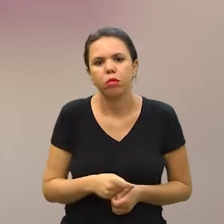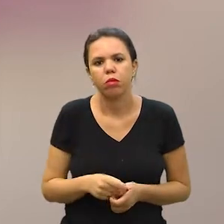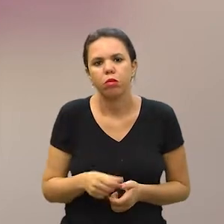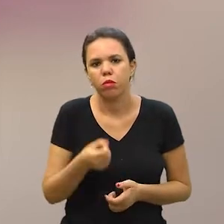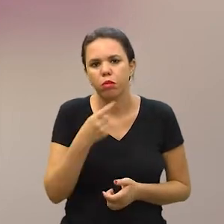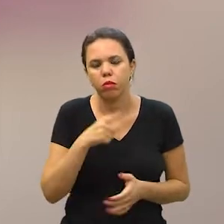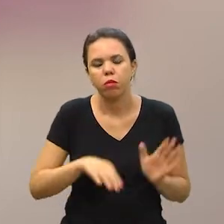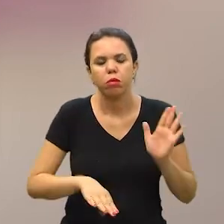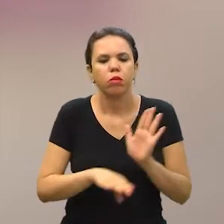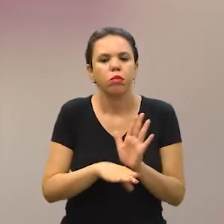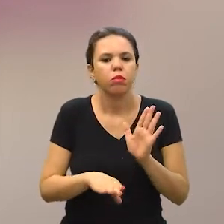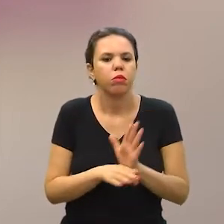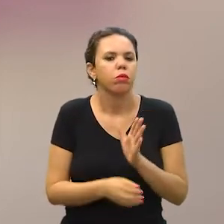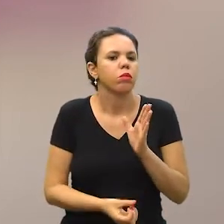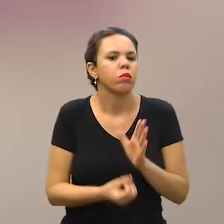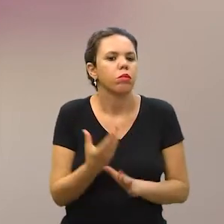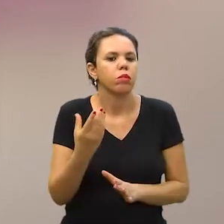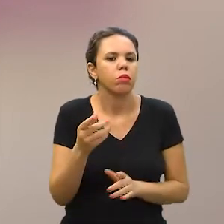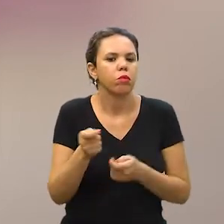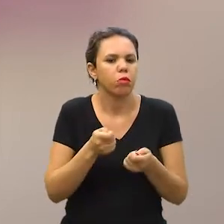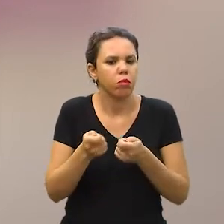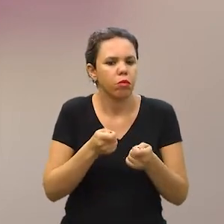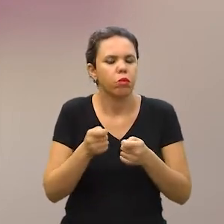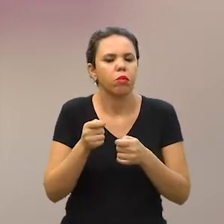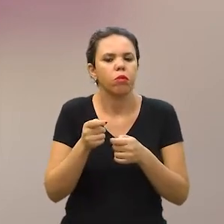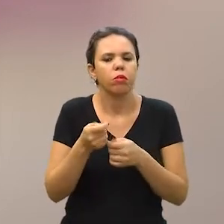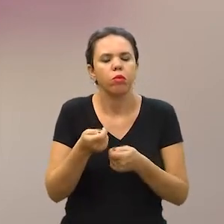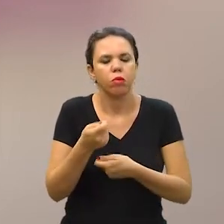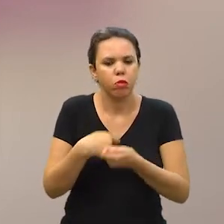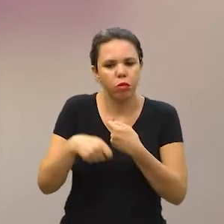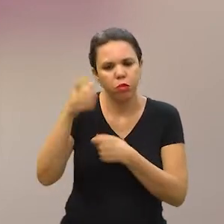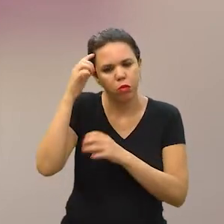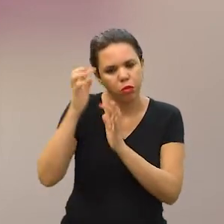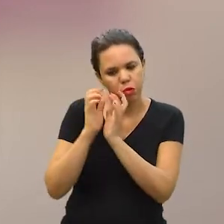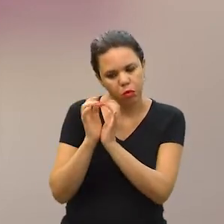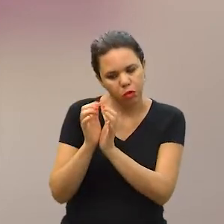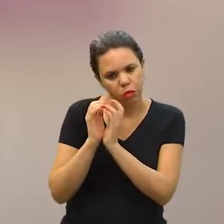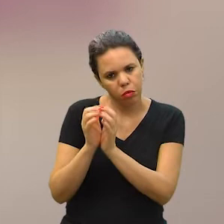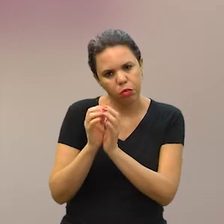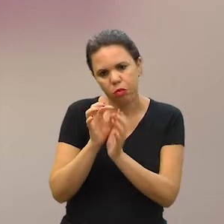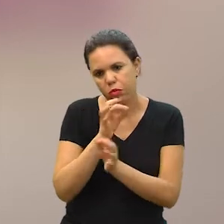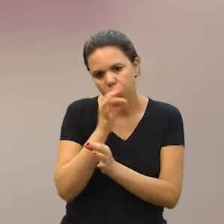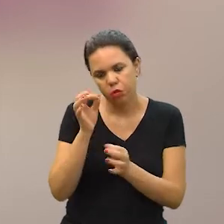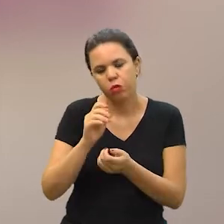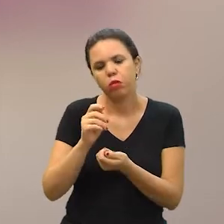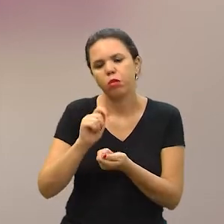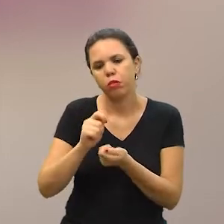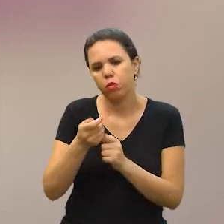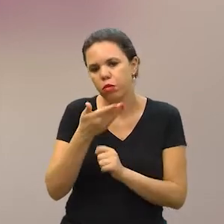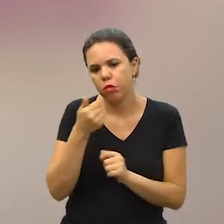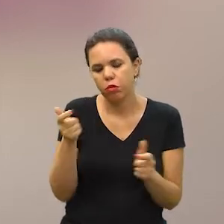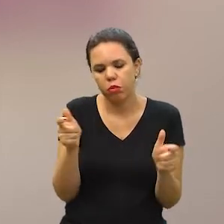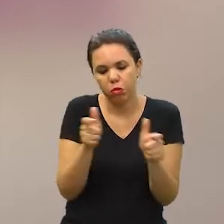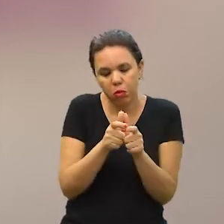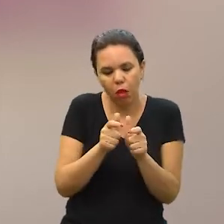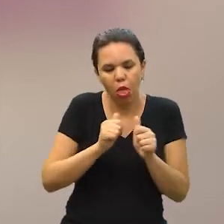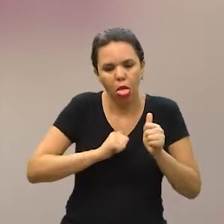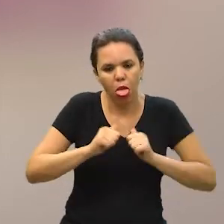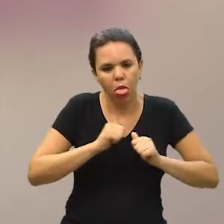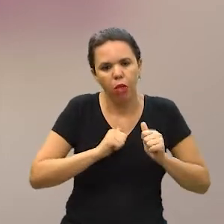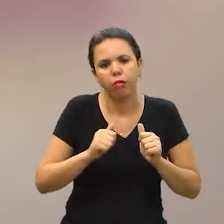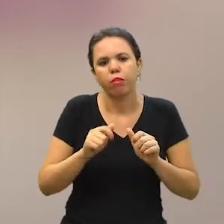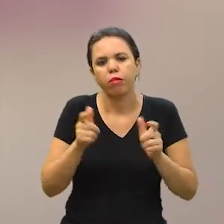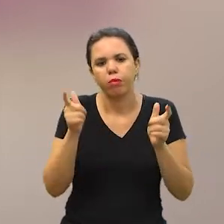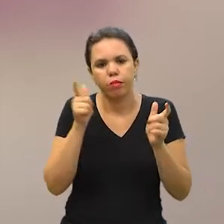são medicações que ajudam a criança a se regular mesmo, né? Ao cérebro encontrar ali novos caminhos para diminuir essa agitação,